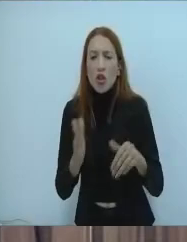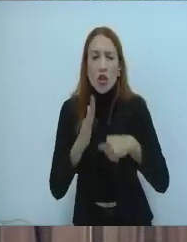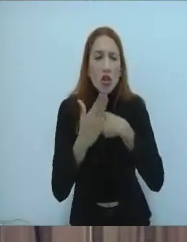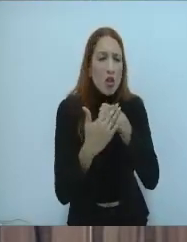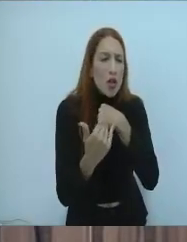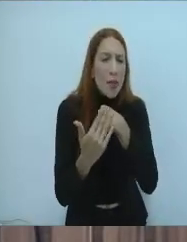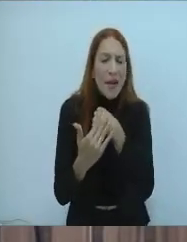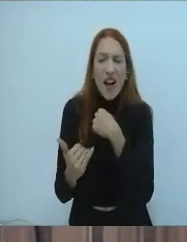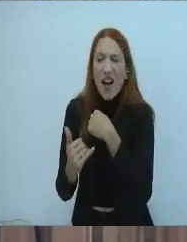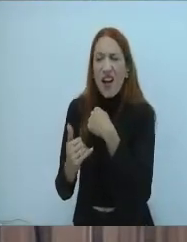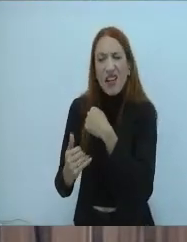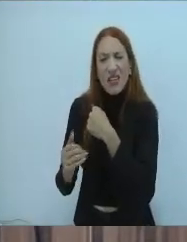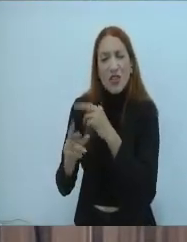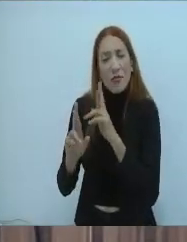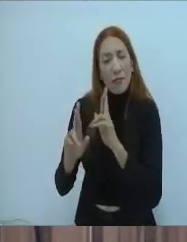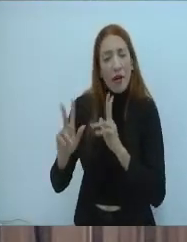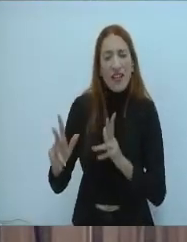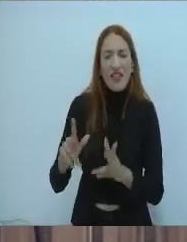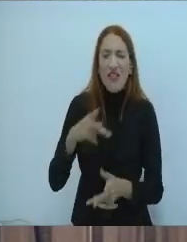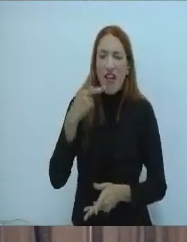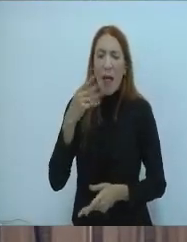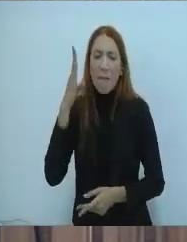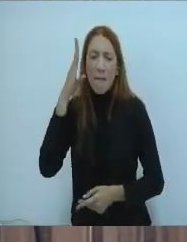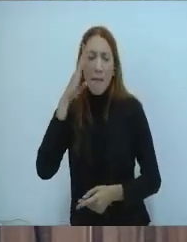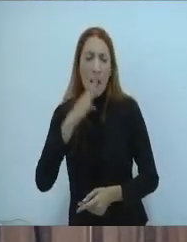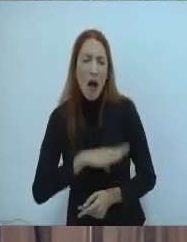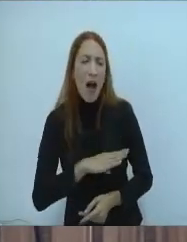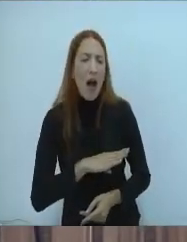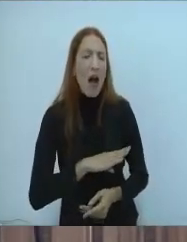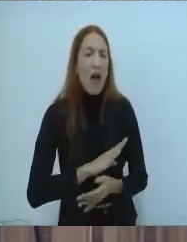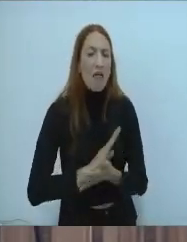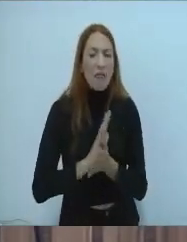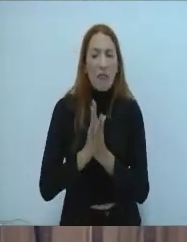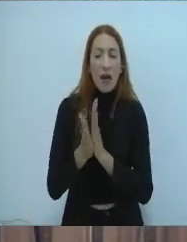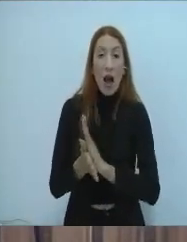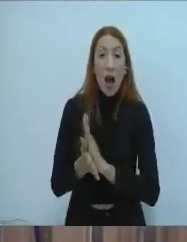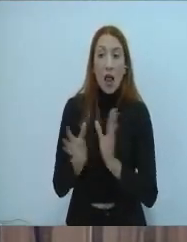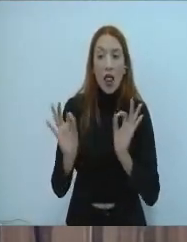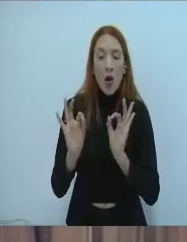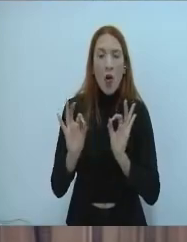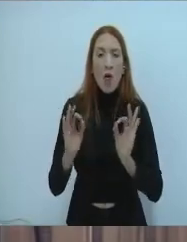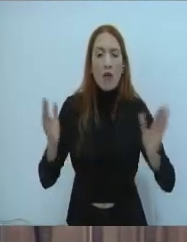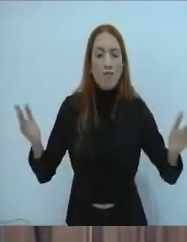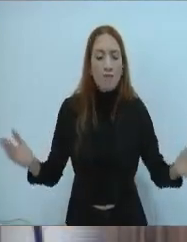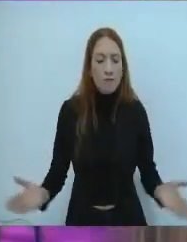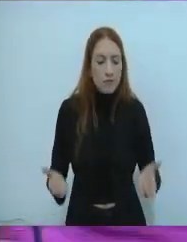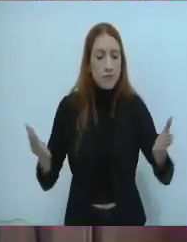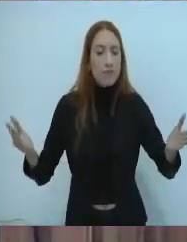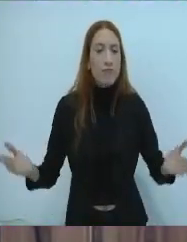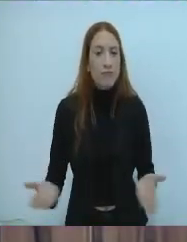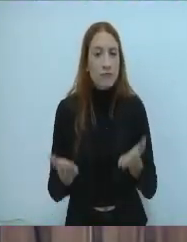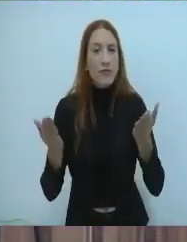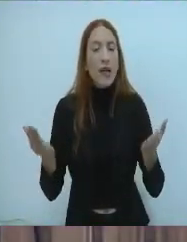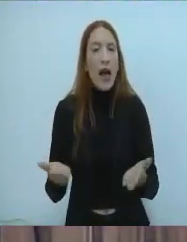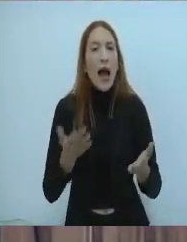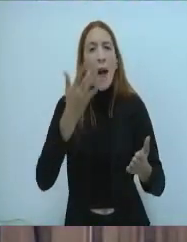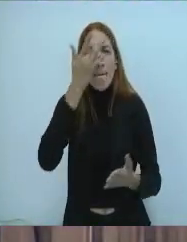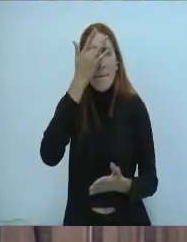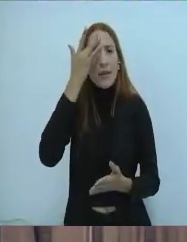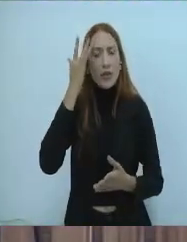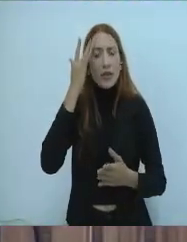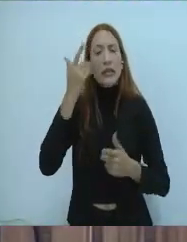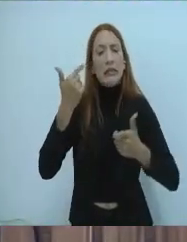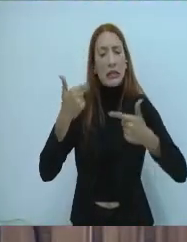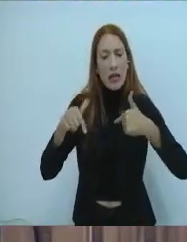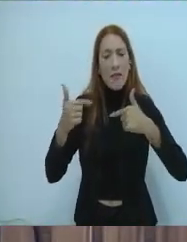menosprezar de desqualificar eu quero aqui hoje exaltar o trabalho dos nossos funcionários do Hospital